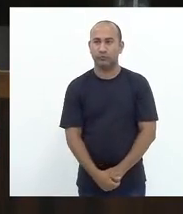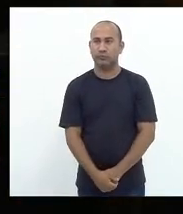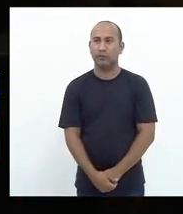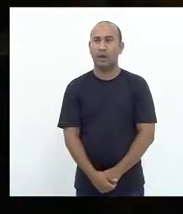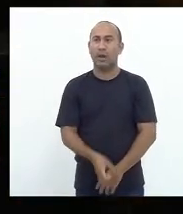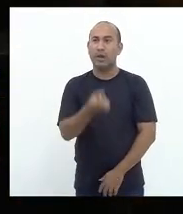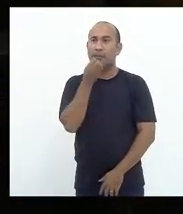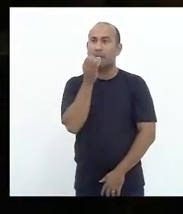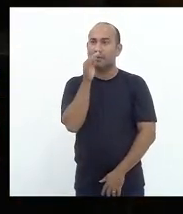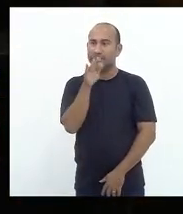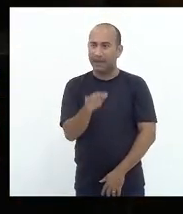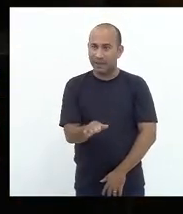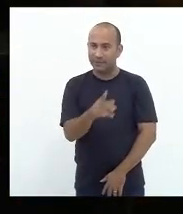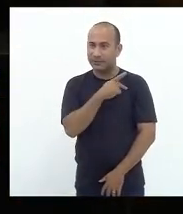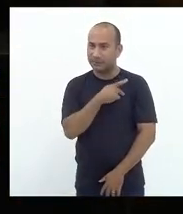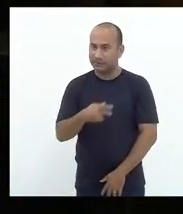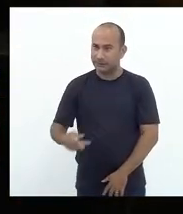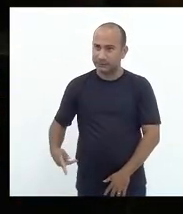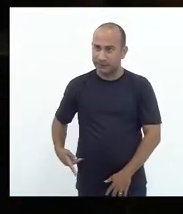Boa tarde, presidente.